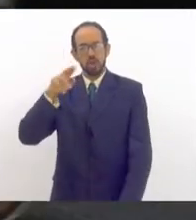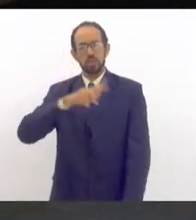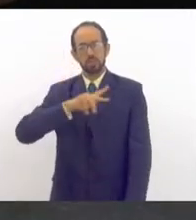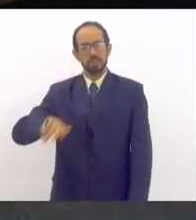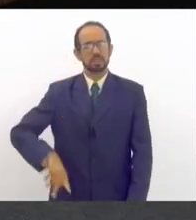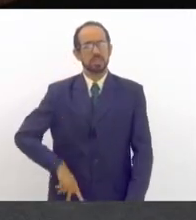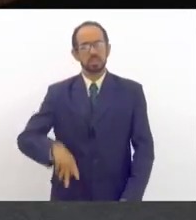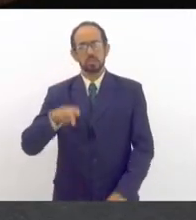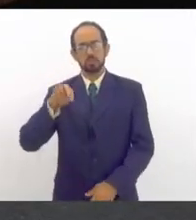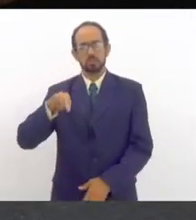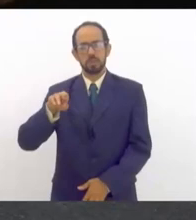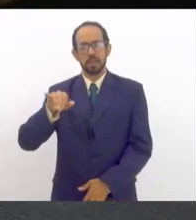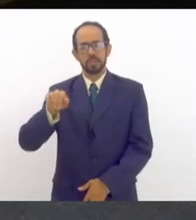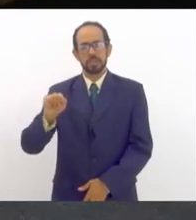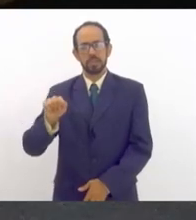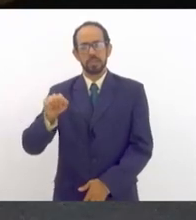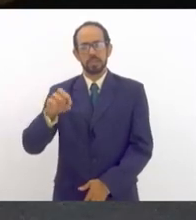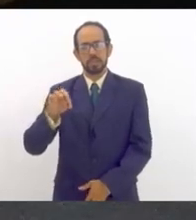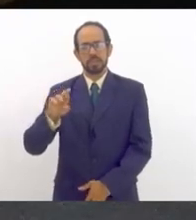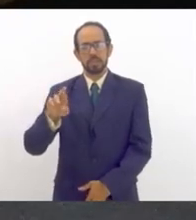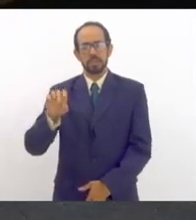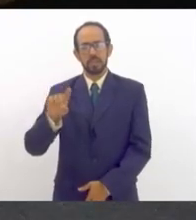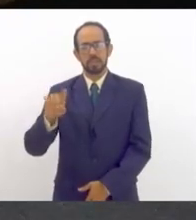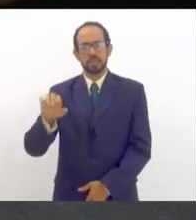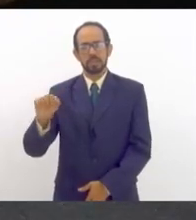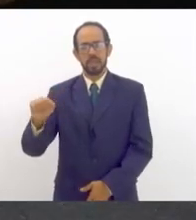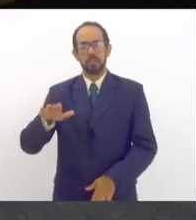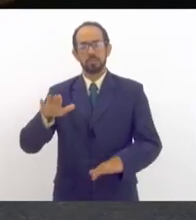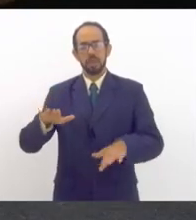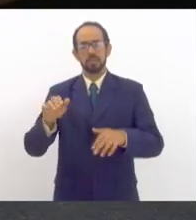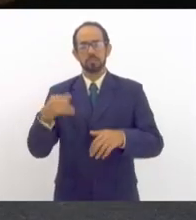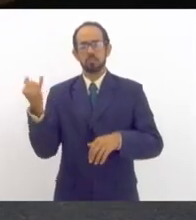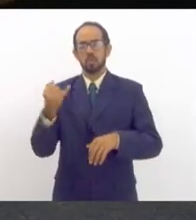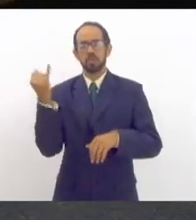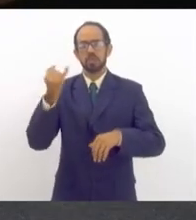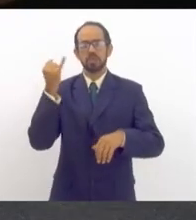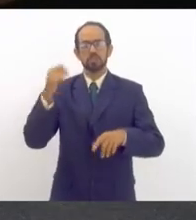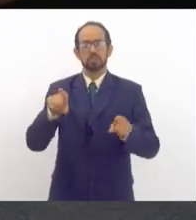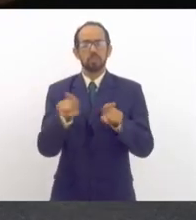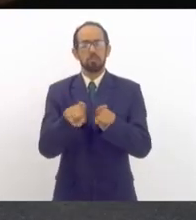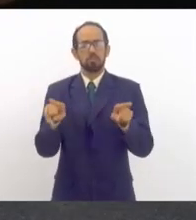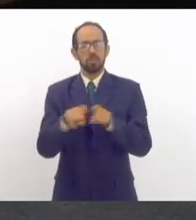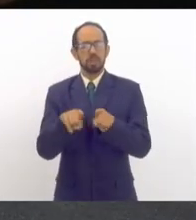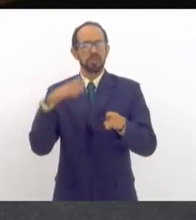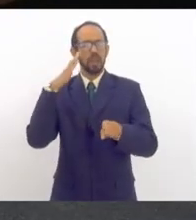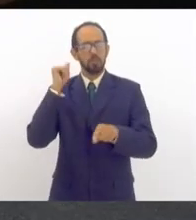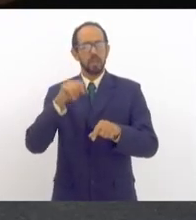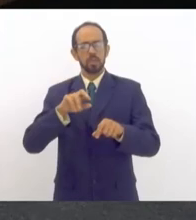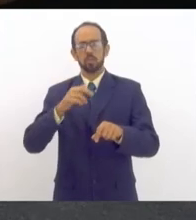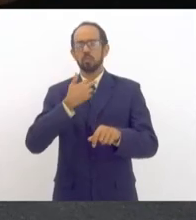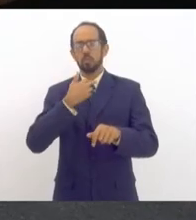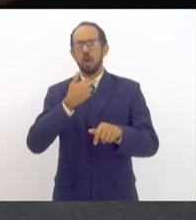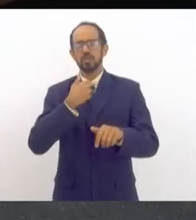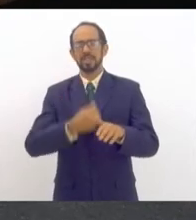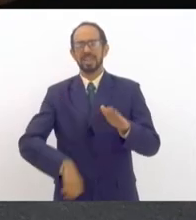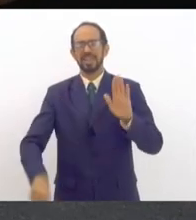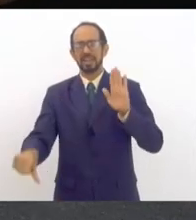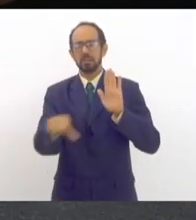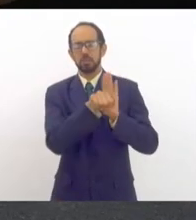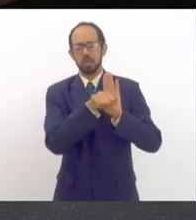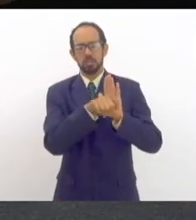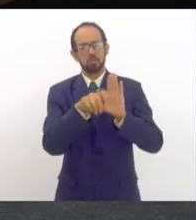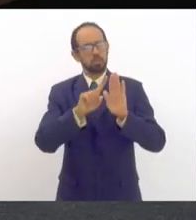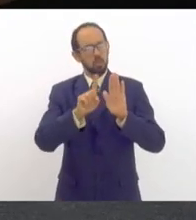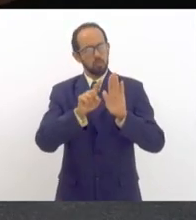Ministra Maria Teresa mas é importante notar que essa questão ela não pode ser criminalizada ela precisa ser